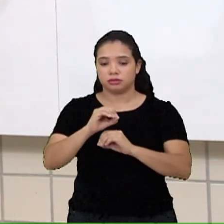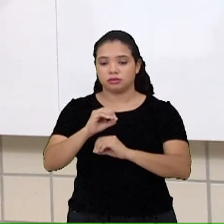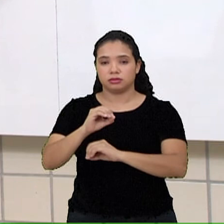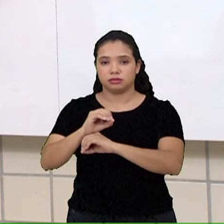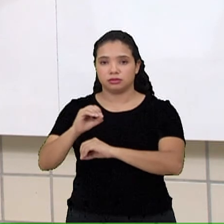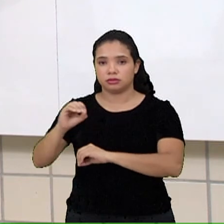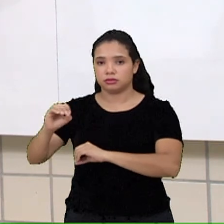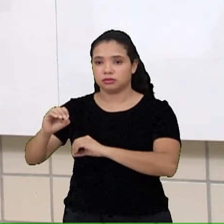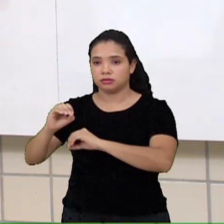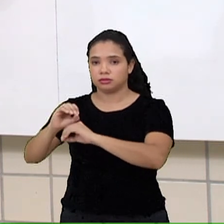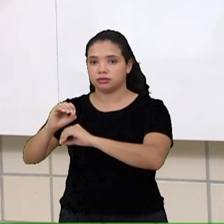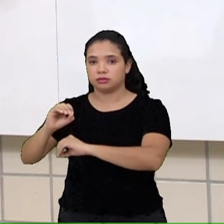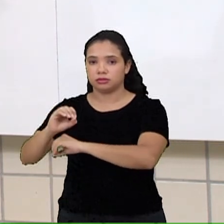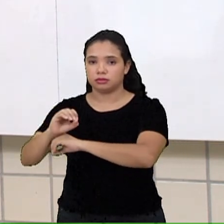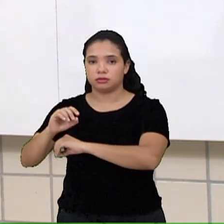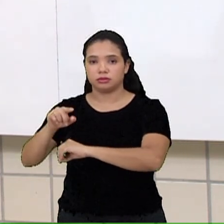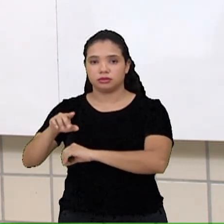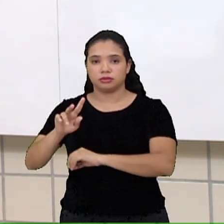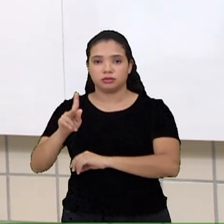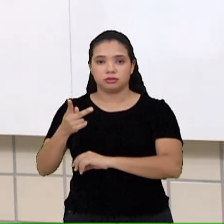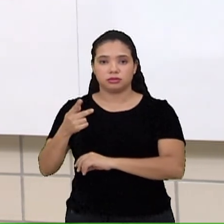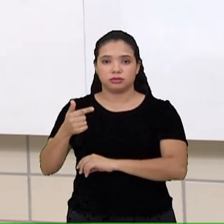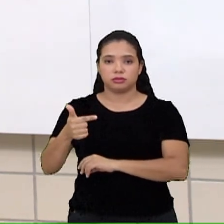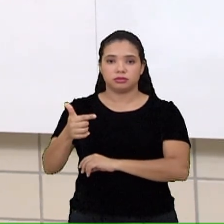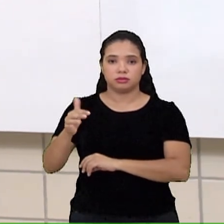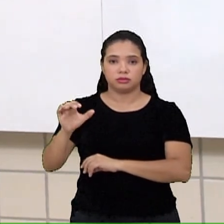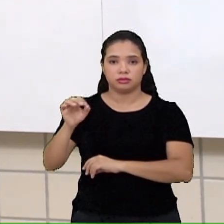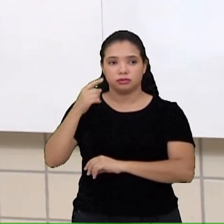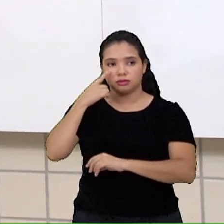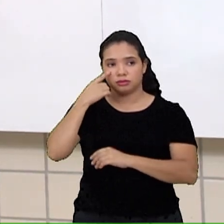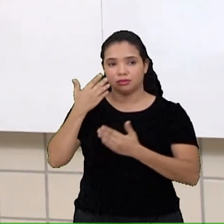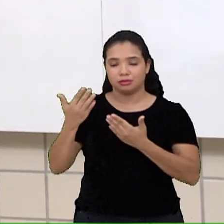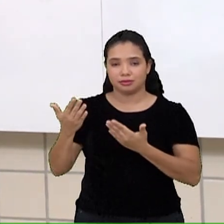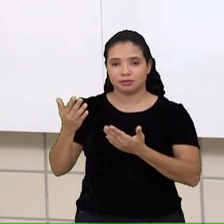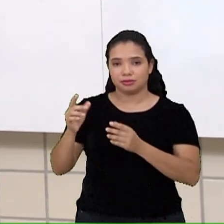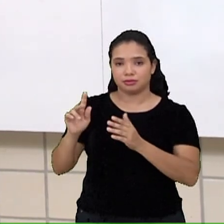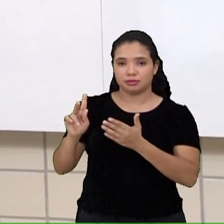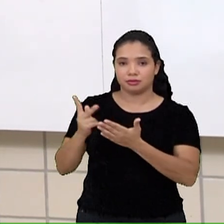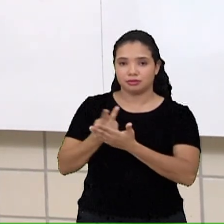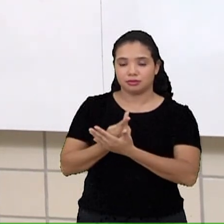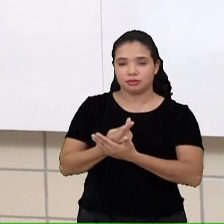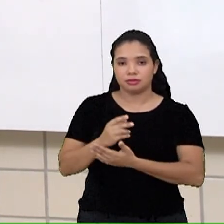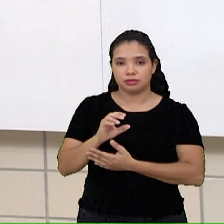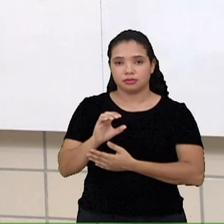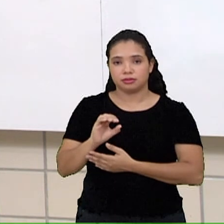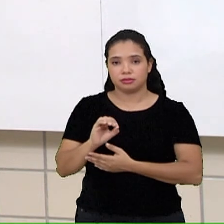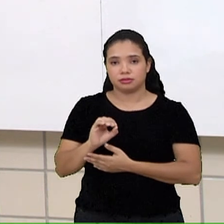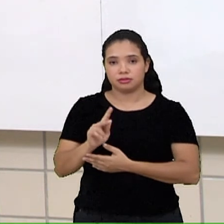H2O, certo? Olha o índice de atomicidade aqui que eu coloquei para vocês verem. Olha aqui, ó.